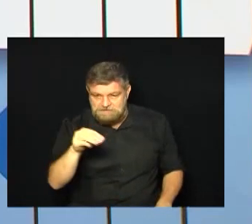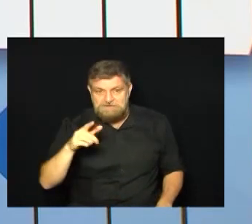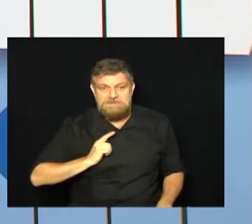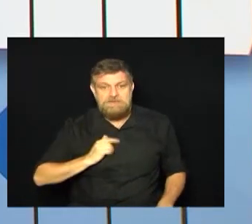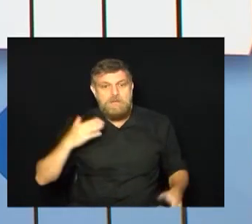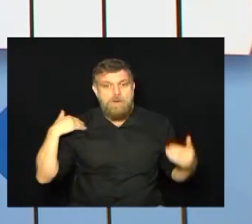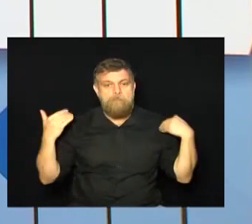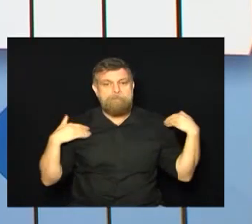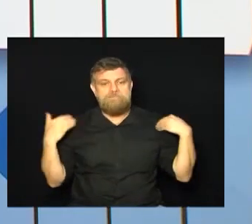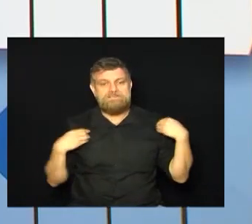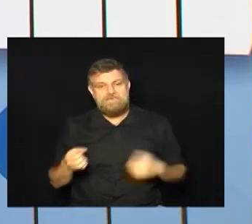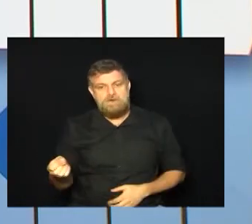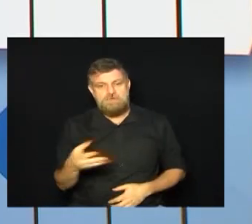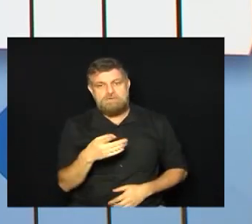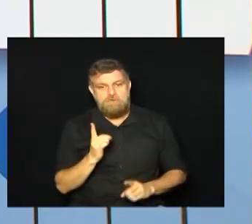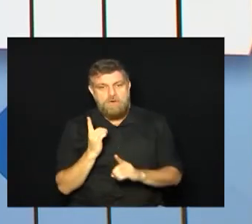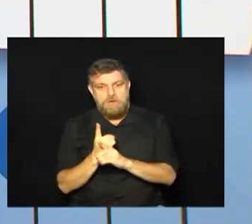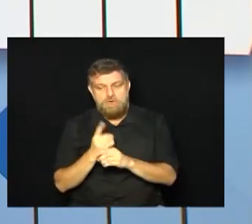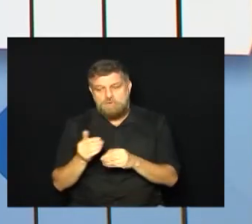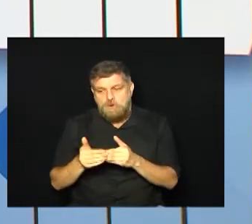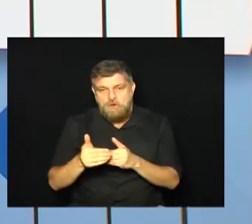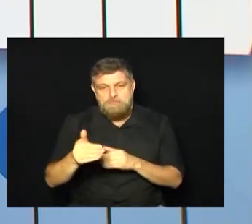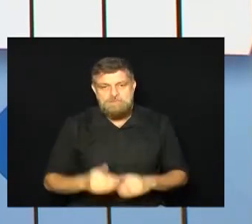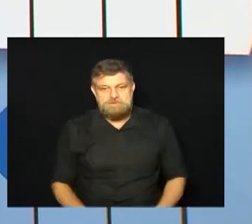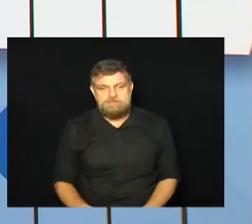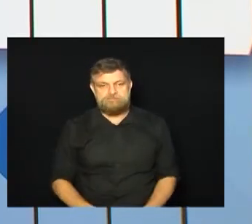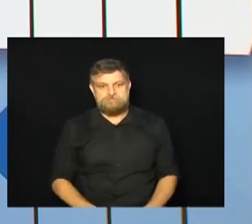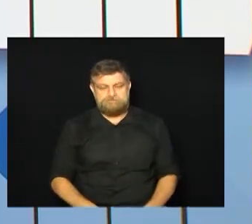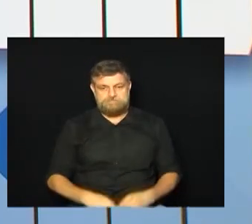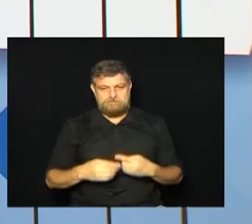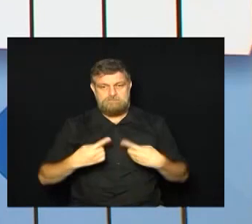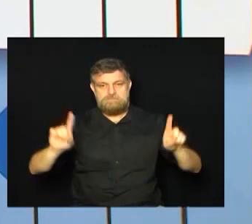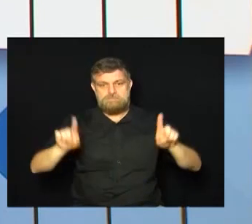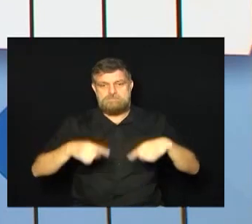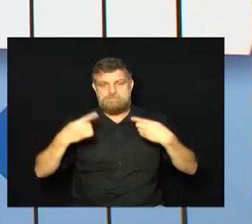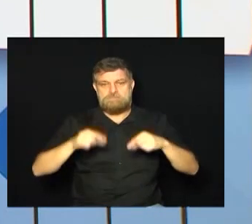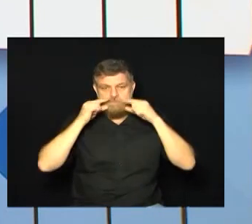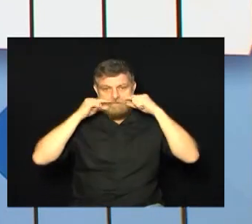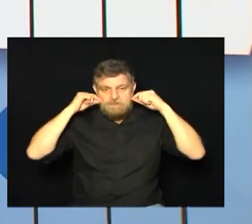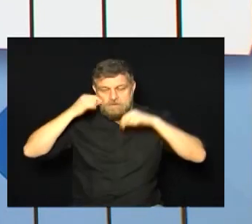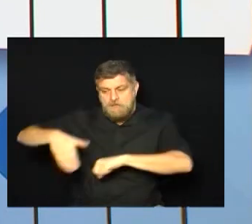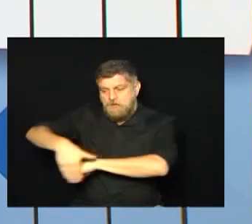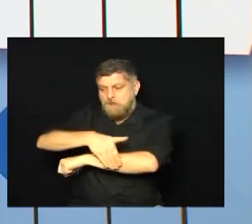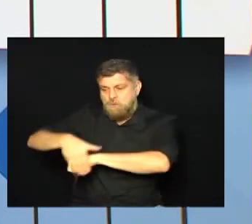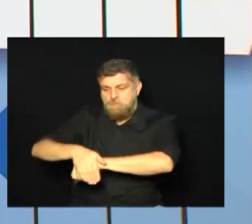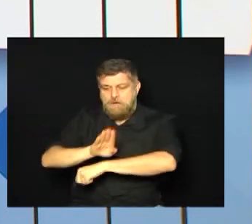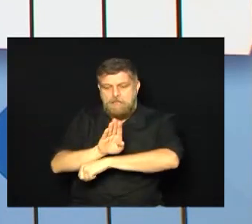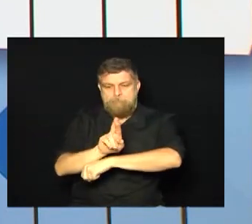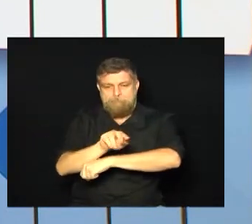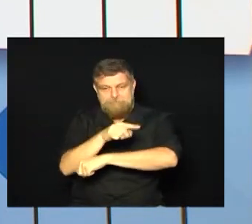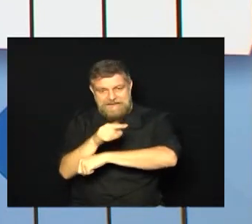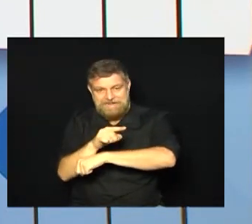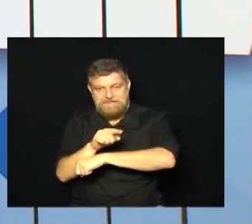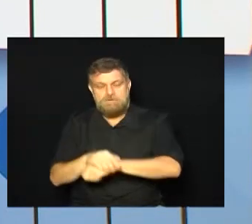passeio. E o encontro, olha, começa lá no túmulo do maestro Antônio Carlos Gomes, na Barão de Jaguara, ali quase em